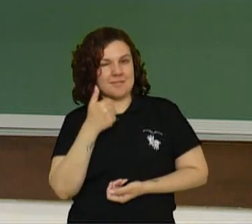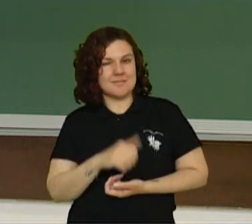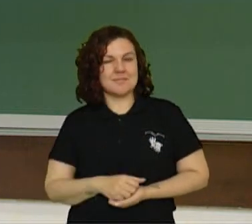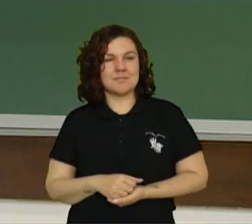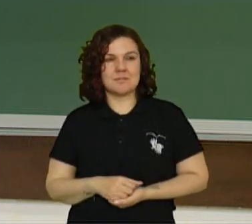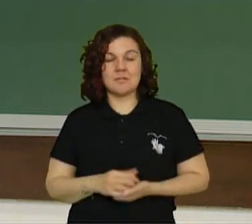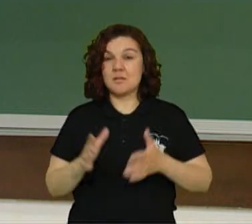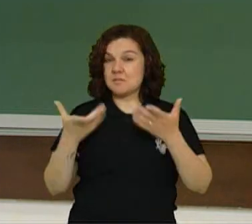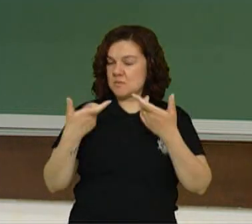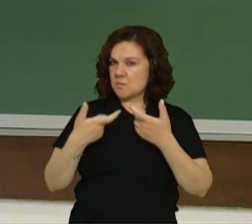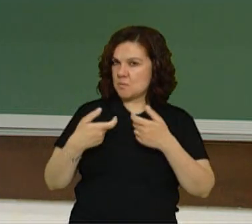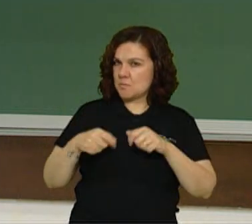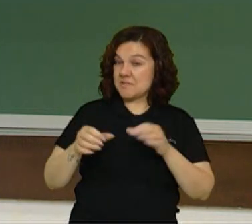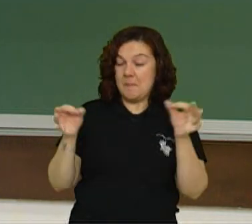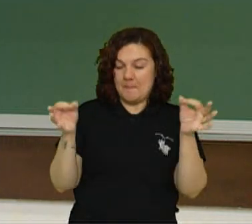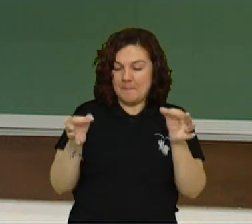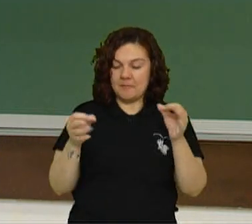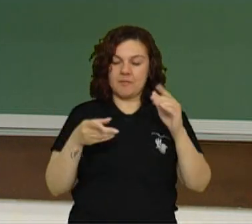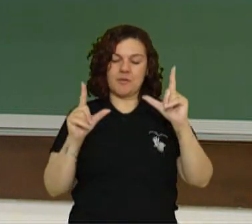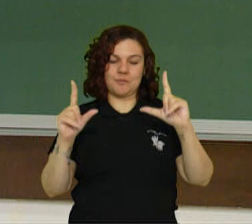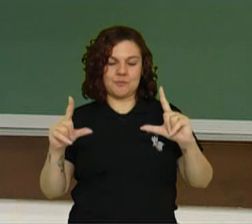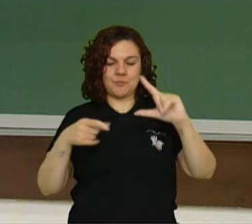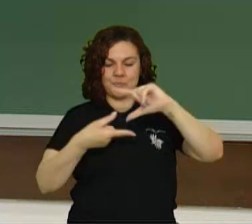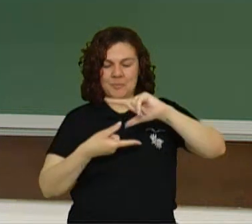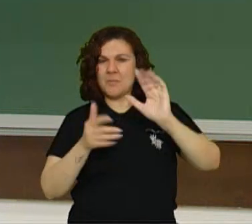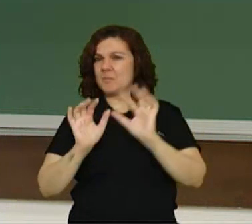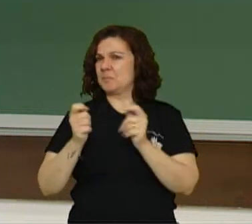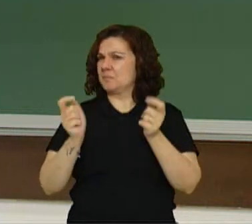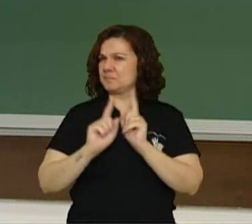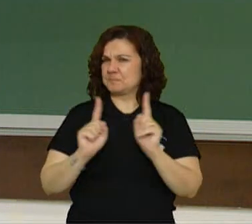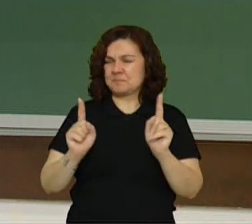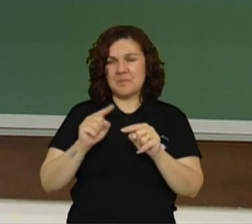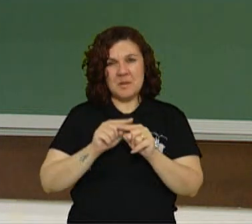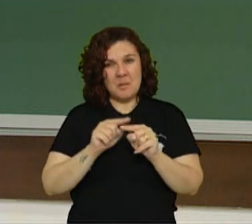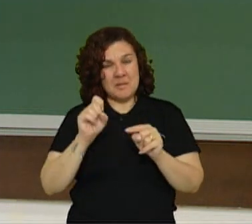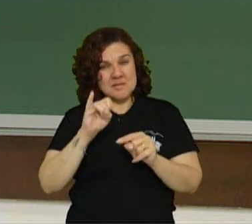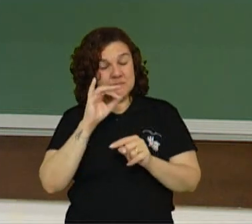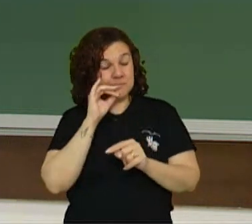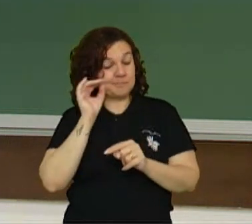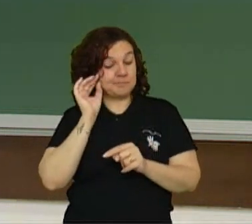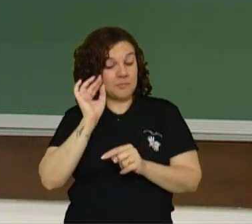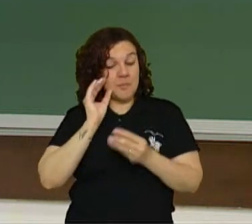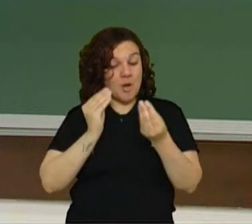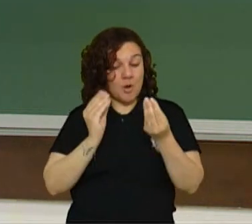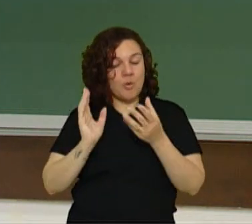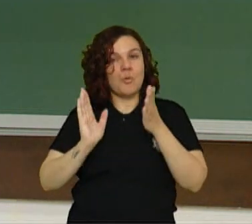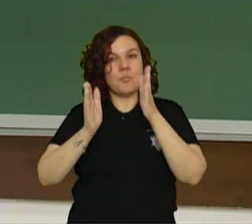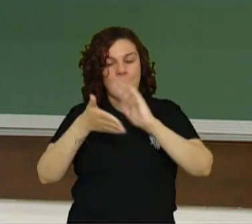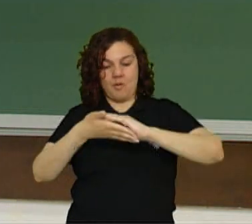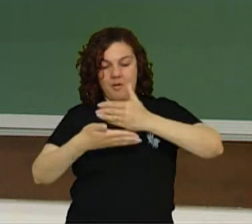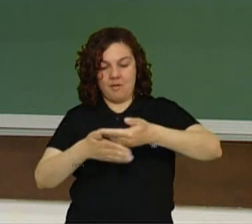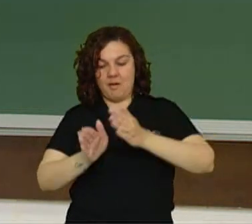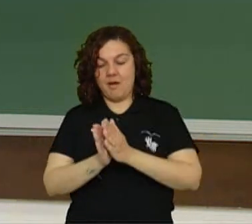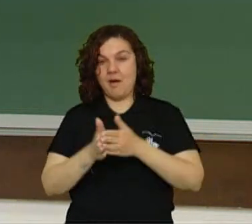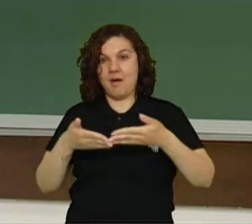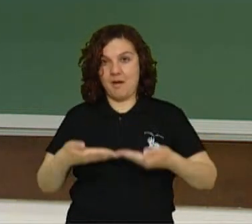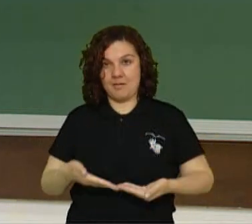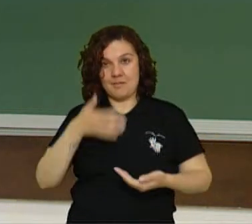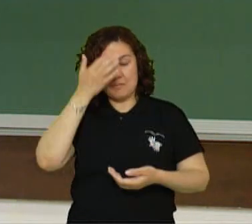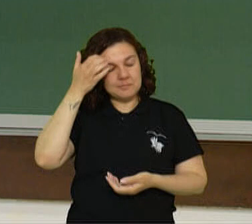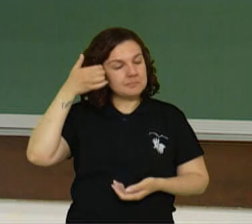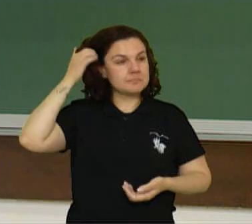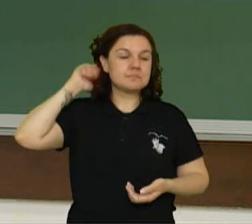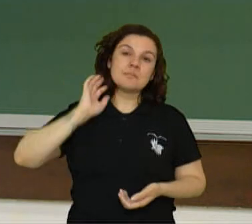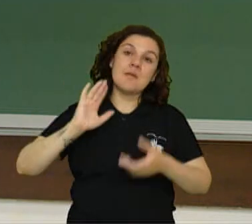é? Nem precisa ficar tão exatinho ali os quadrados, mas se você tiver uma noção do formato dessa planificação